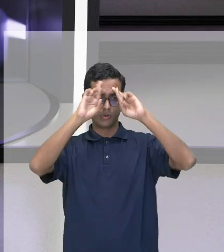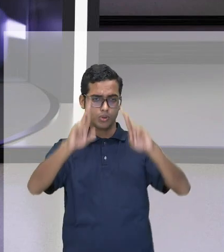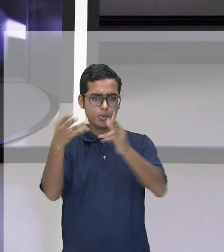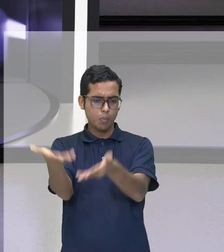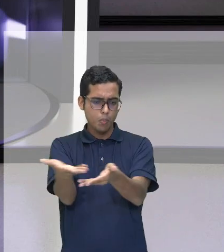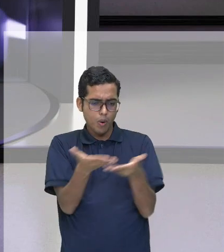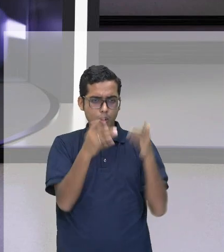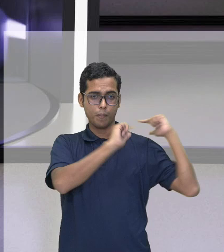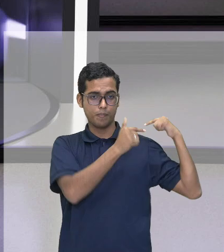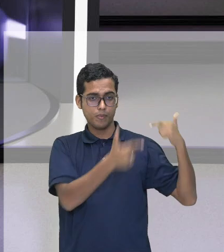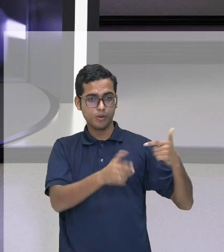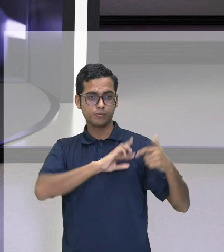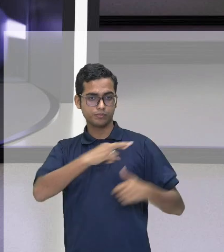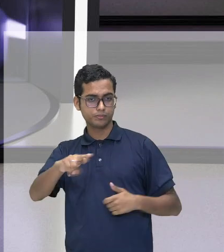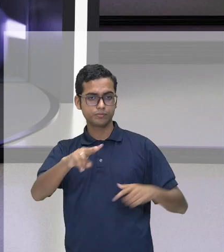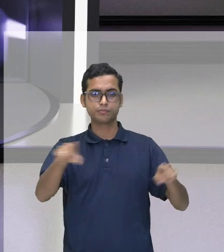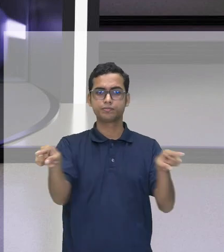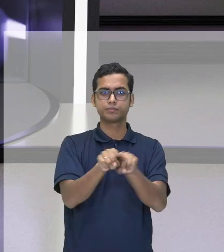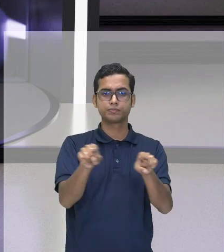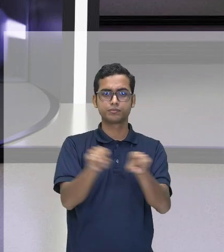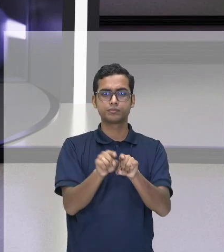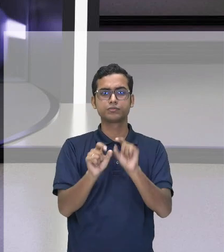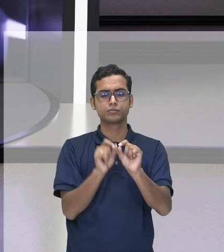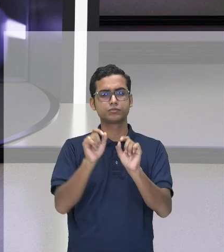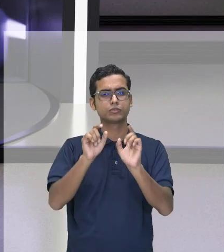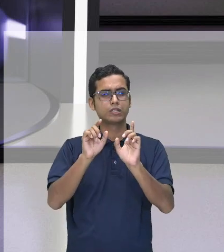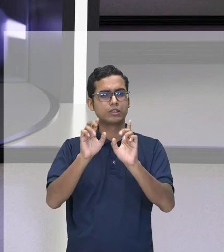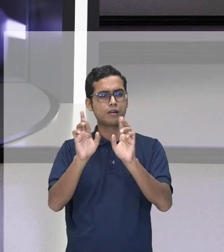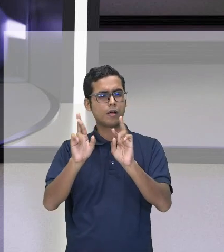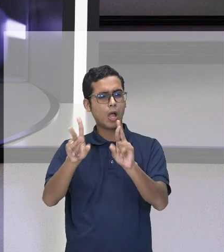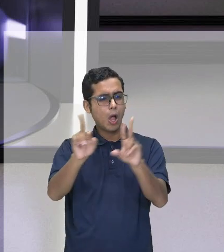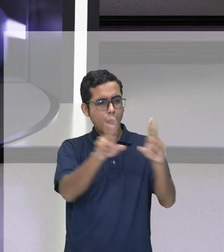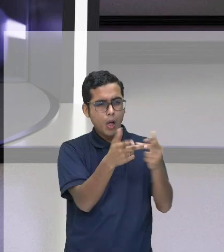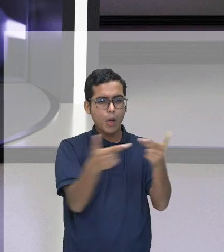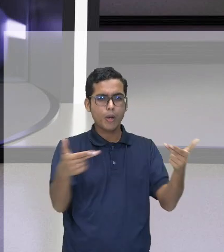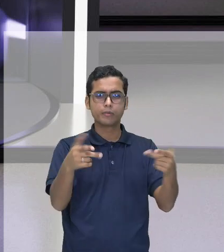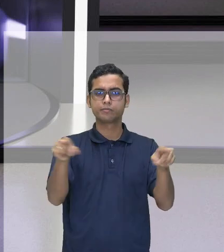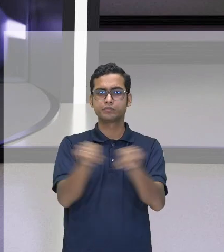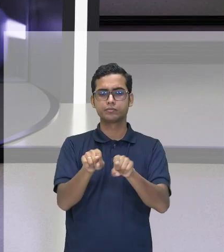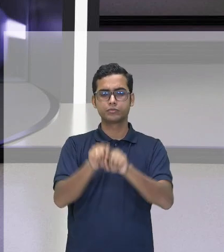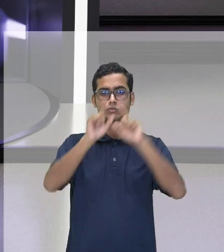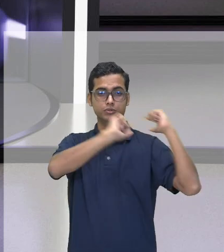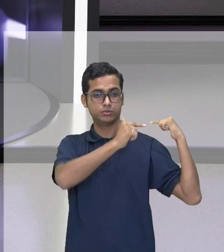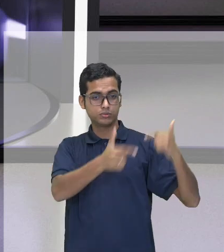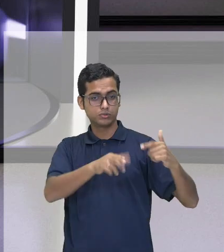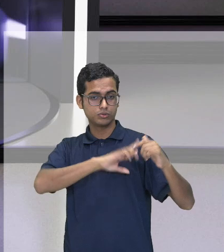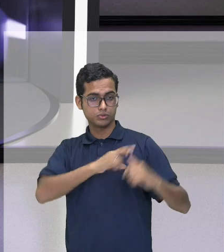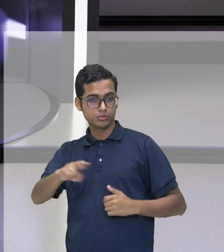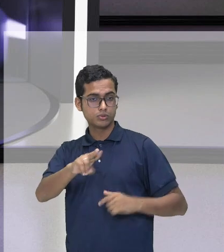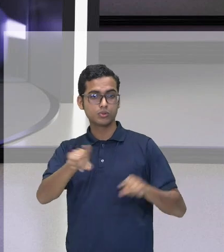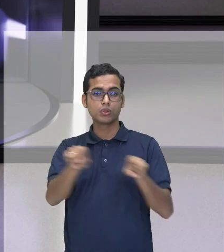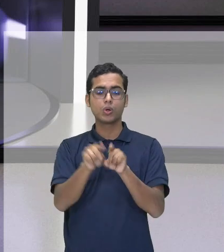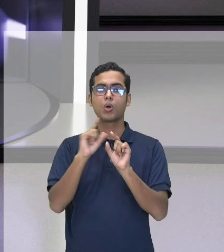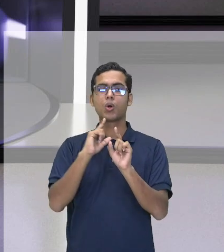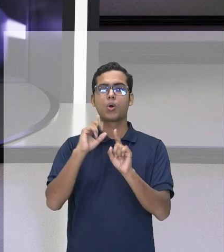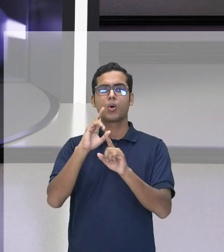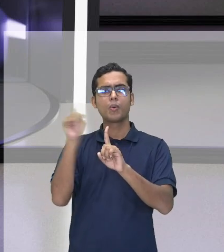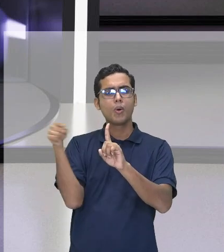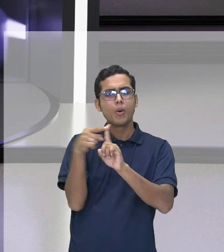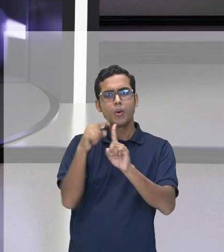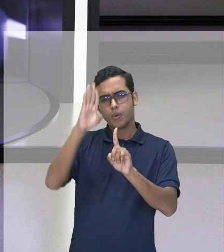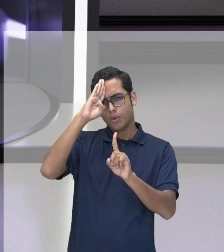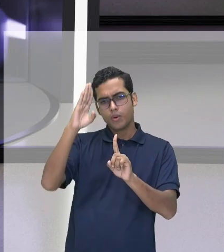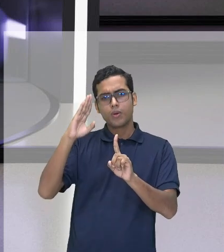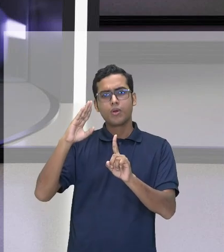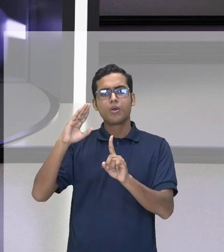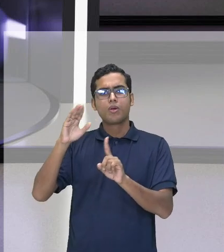às tradições religiosas. Apesar das diferenças, todas as tradições religiosas buscam responder às grandes questões